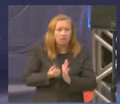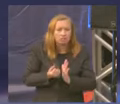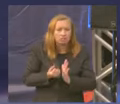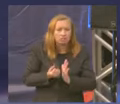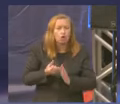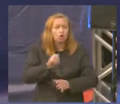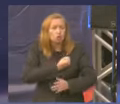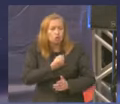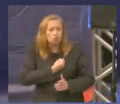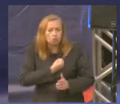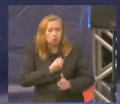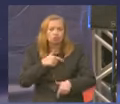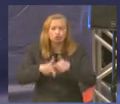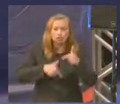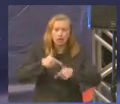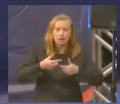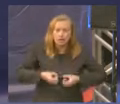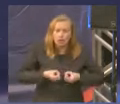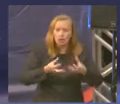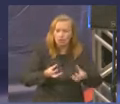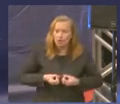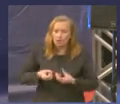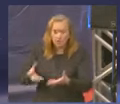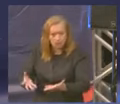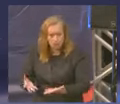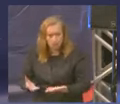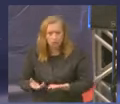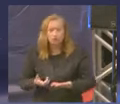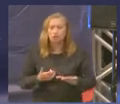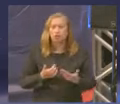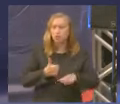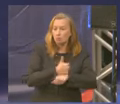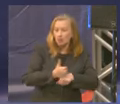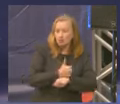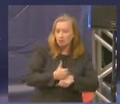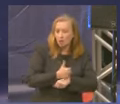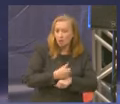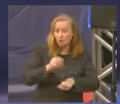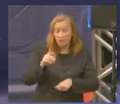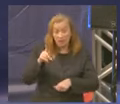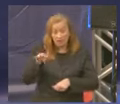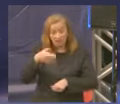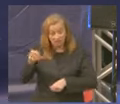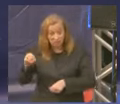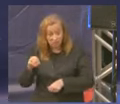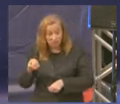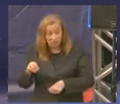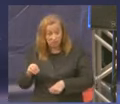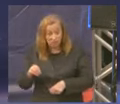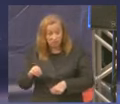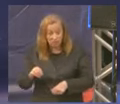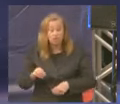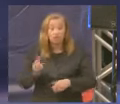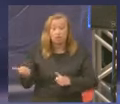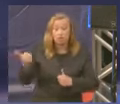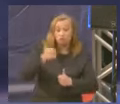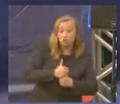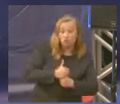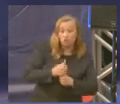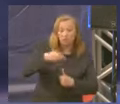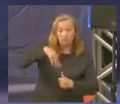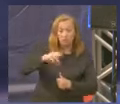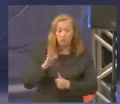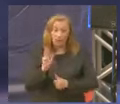no número de empregos que são oferecidos. Funções operacionais estão sendo substituídas por